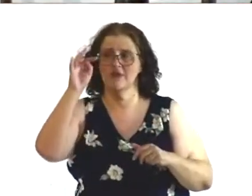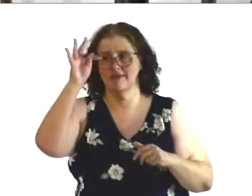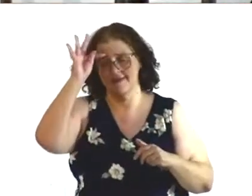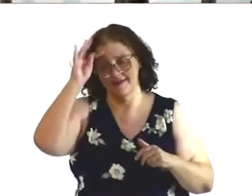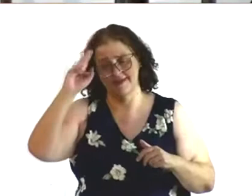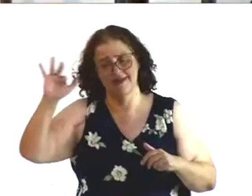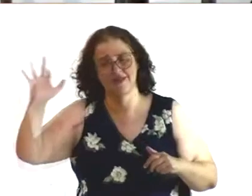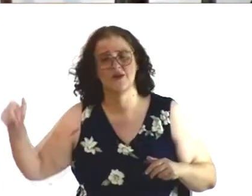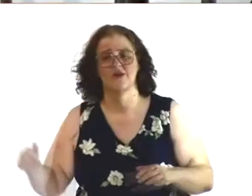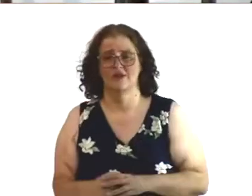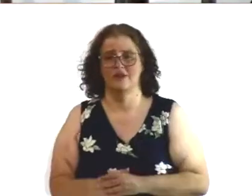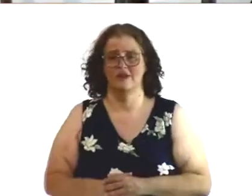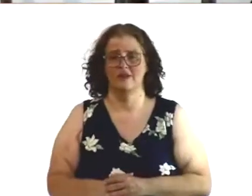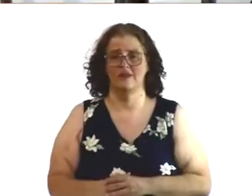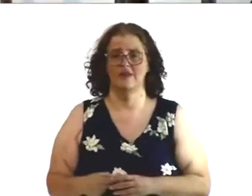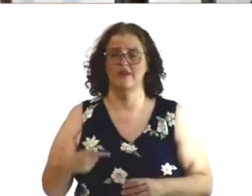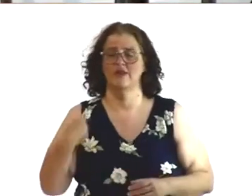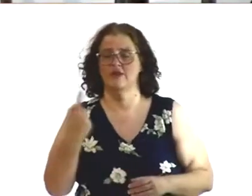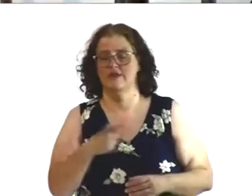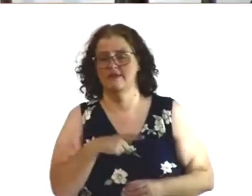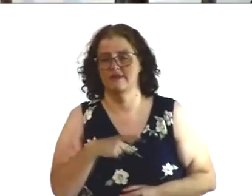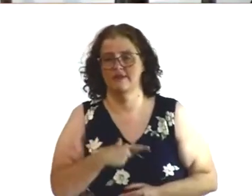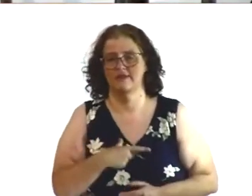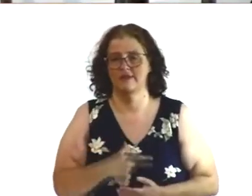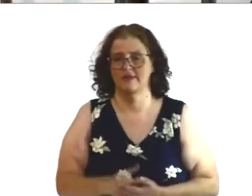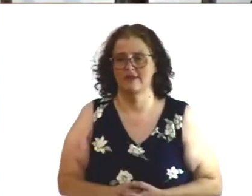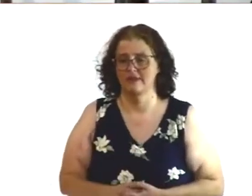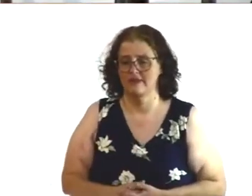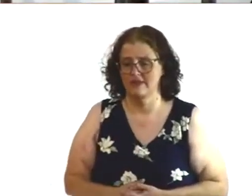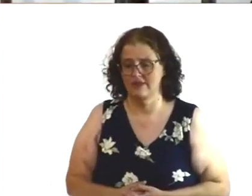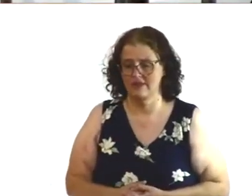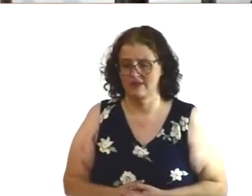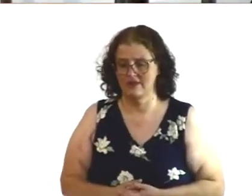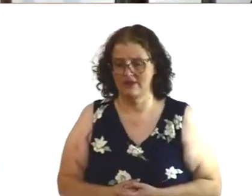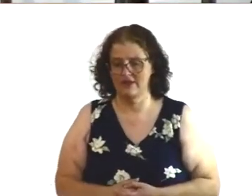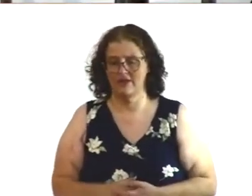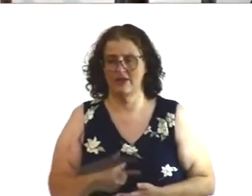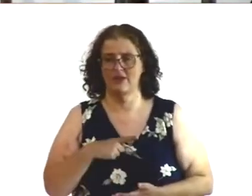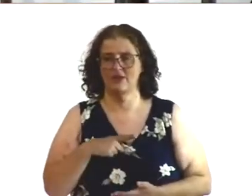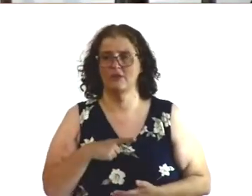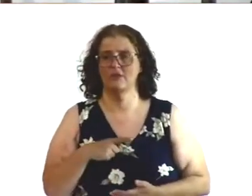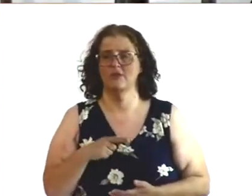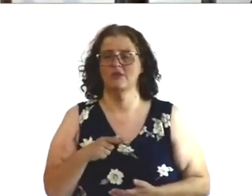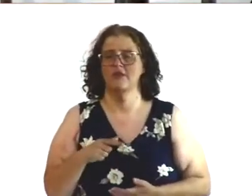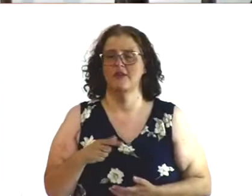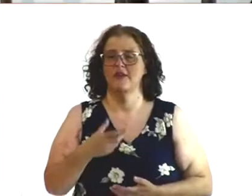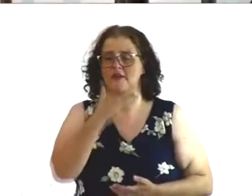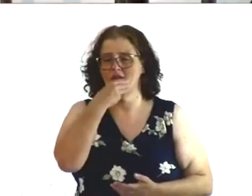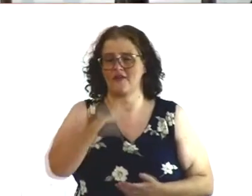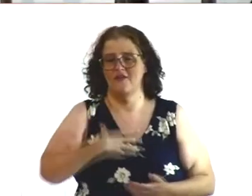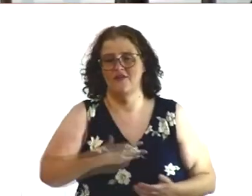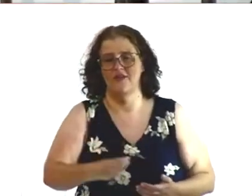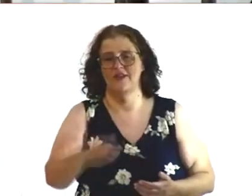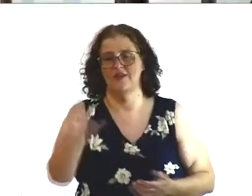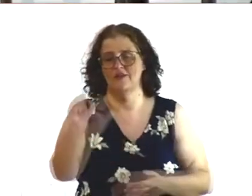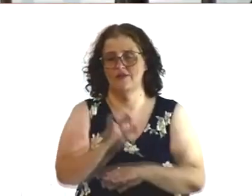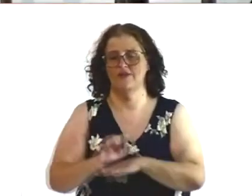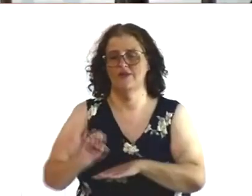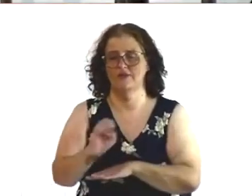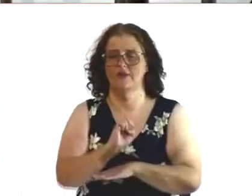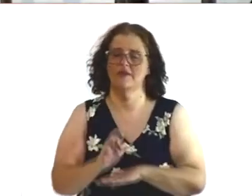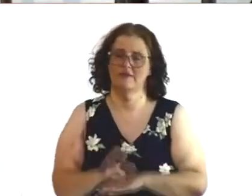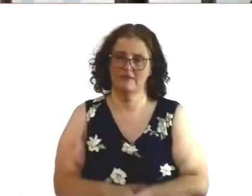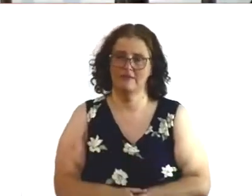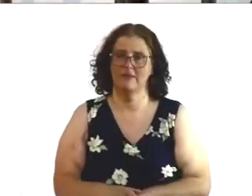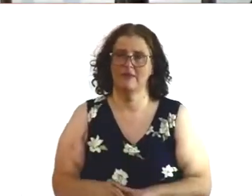Nós temos os próprios judeus que diziam: nós somos filhos de Abraão, mas este nós não reconhecemos.